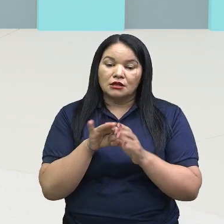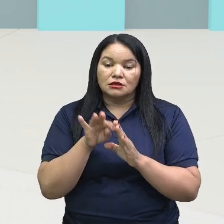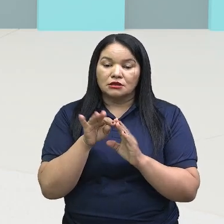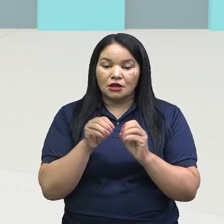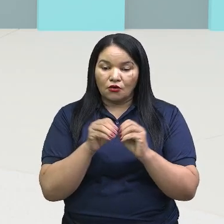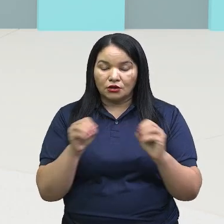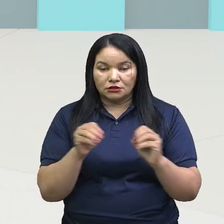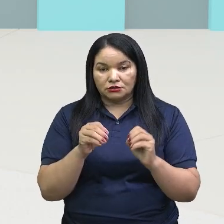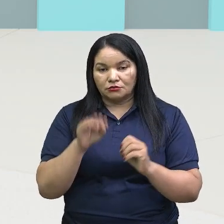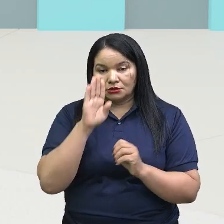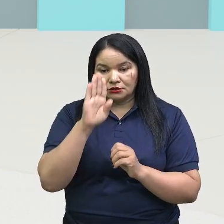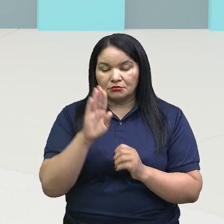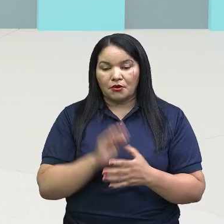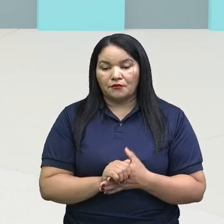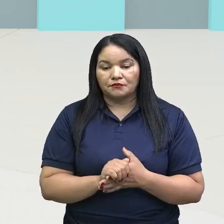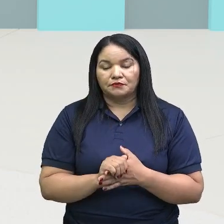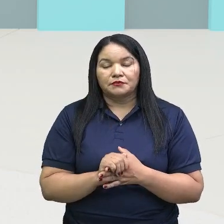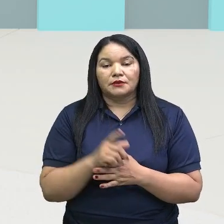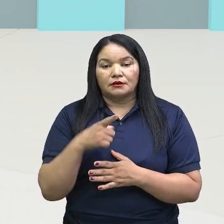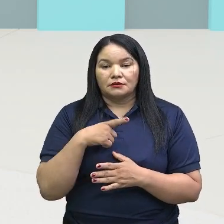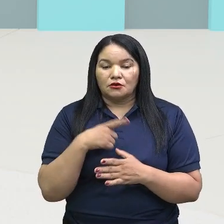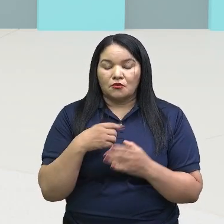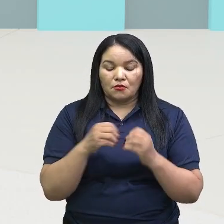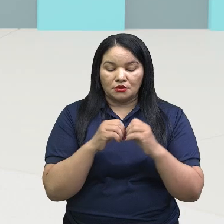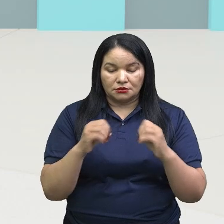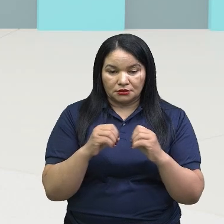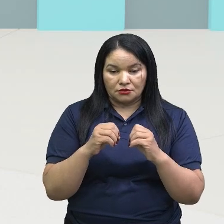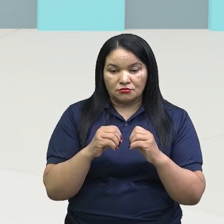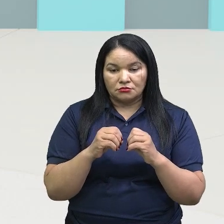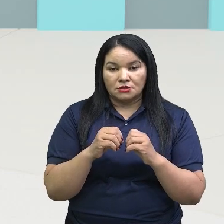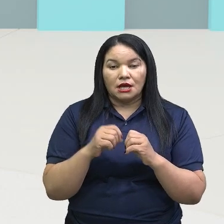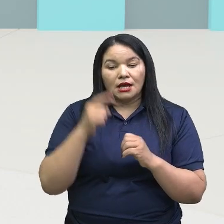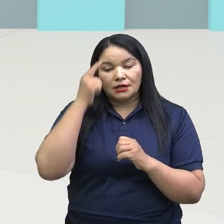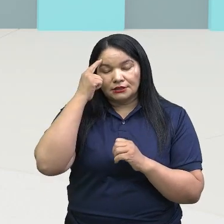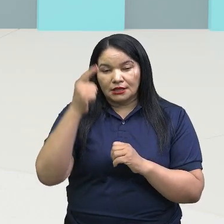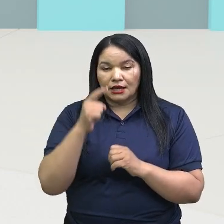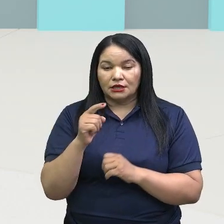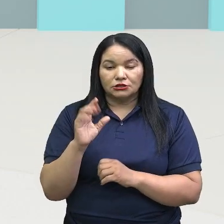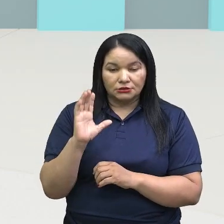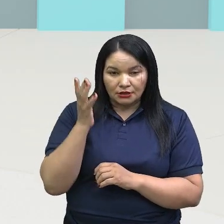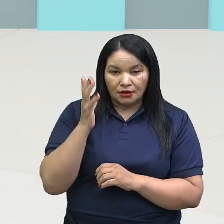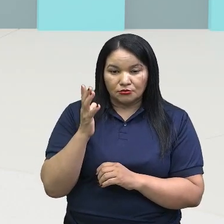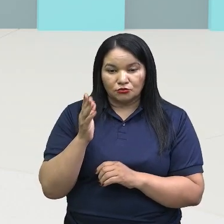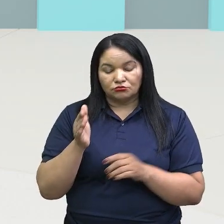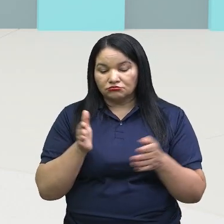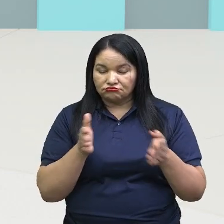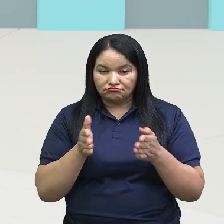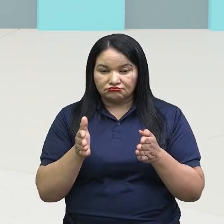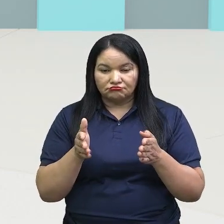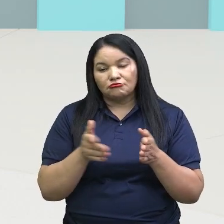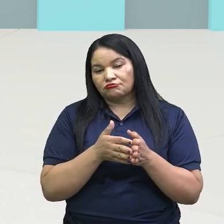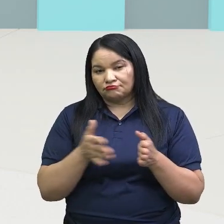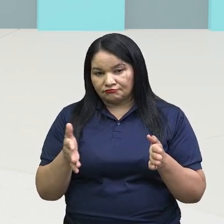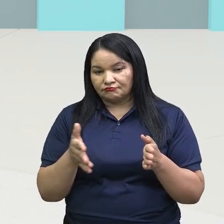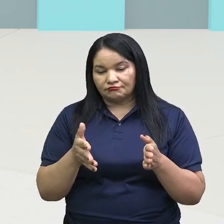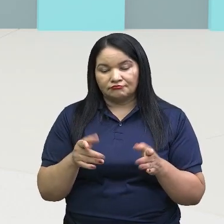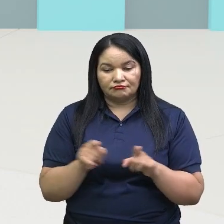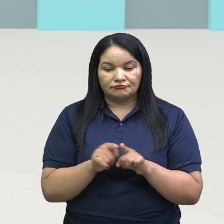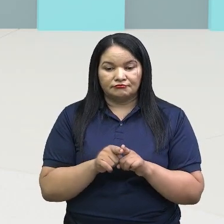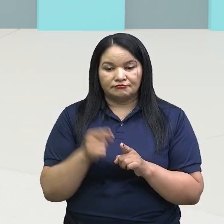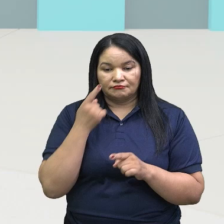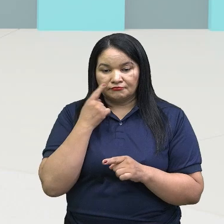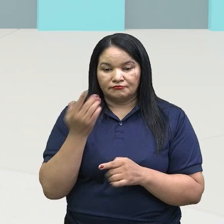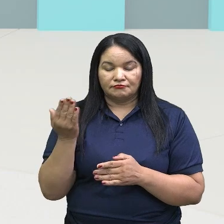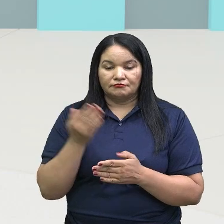Então, observe que aí, temporal, dá essa ideia de tempo, de momento, de época. Vamos ver o